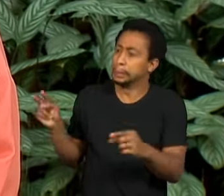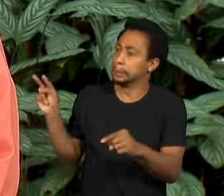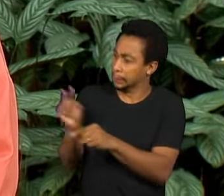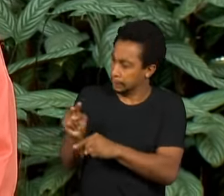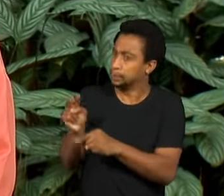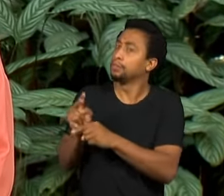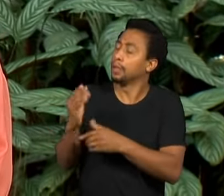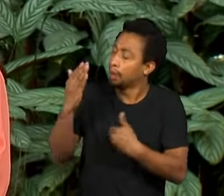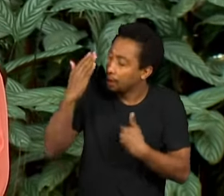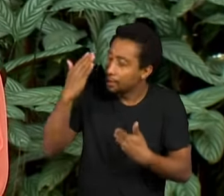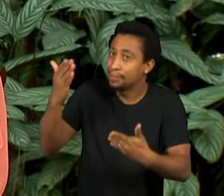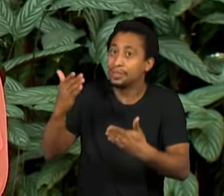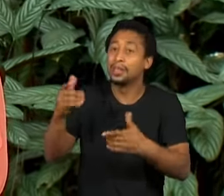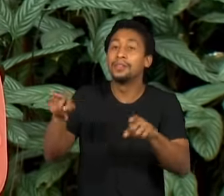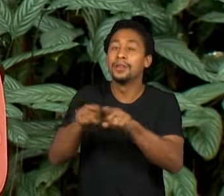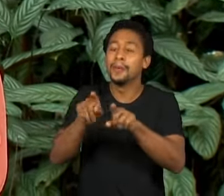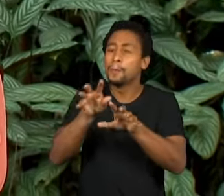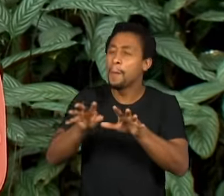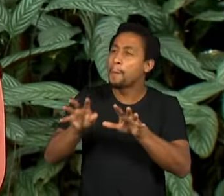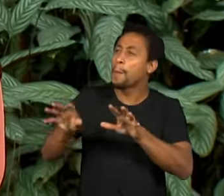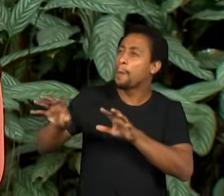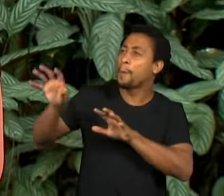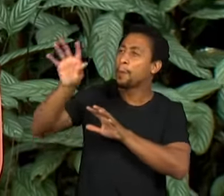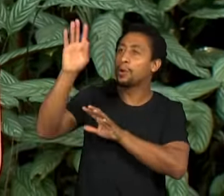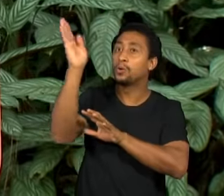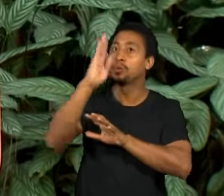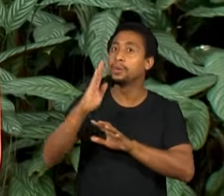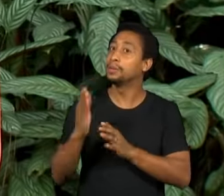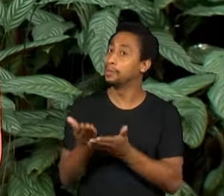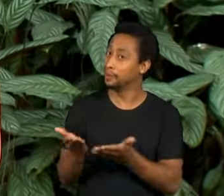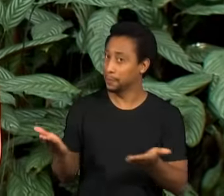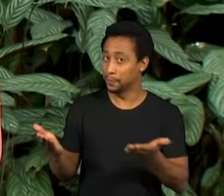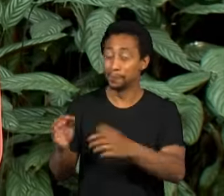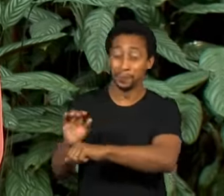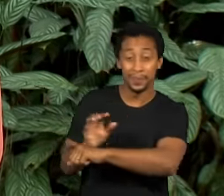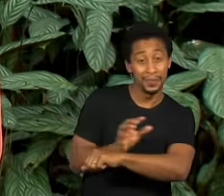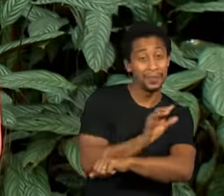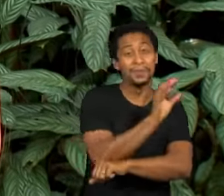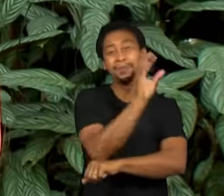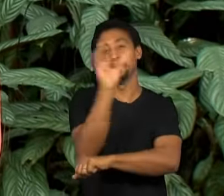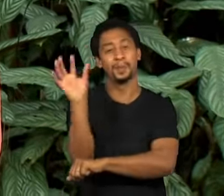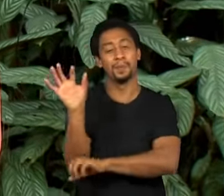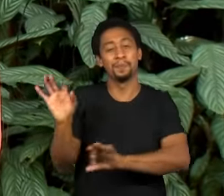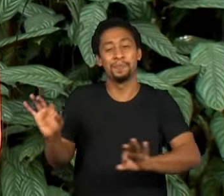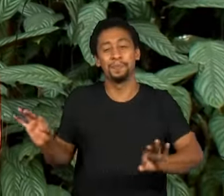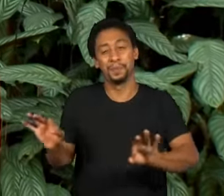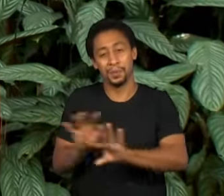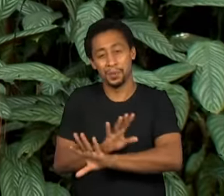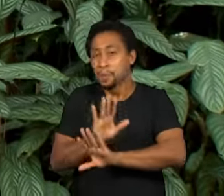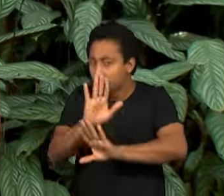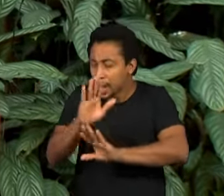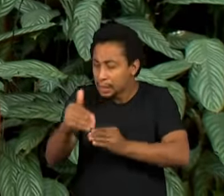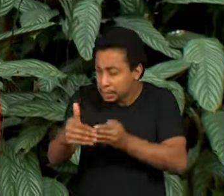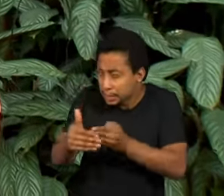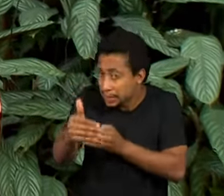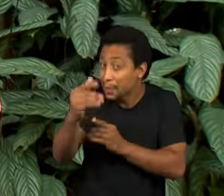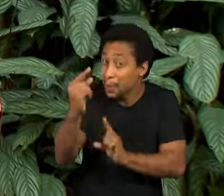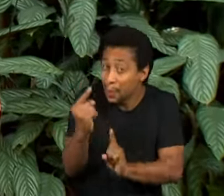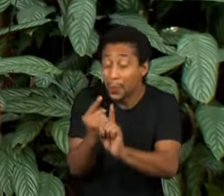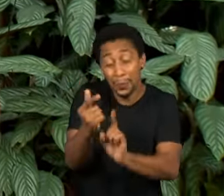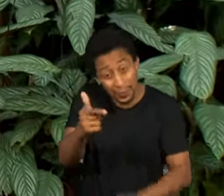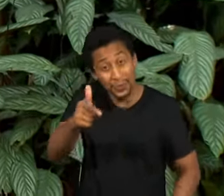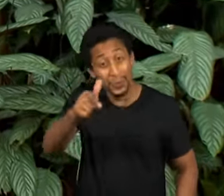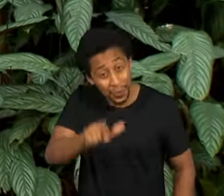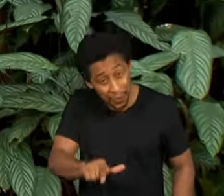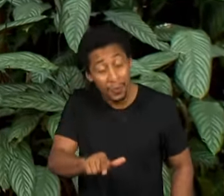e outras regiões naturais do país. O Repórter Eco fica por aqui. Mas já já a gente se encontra de